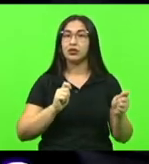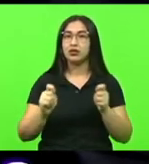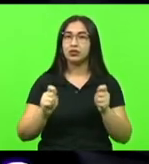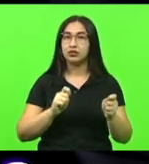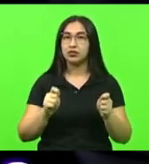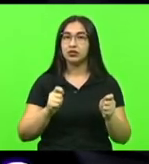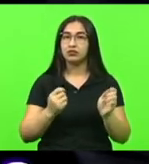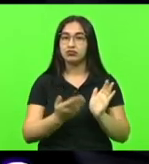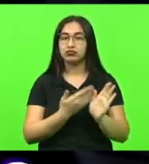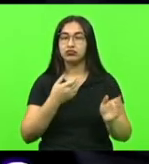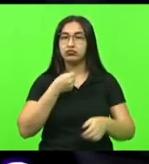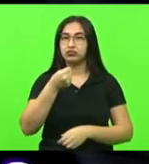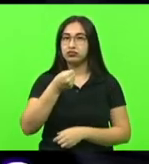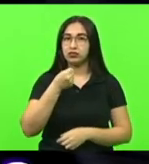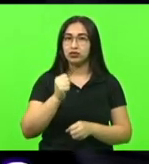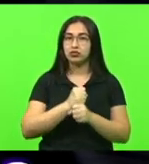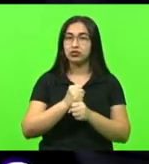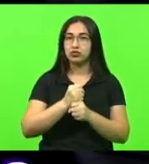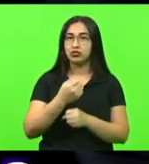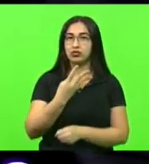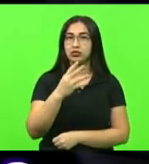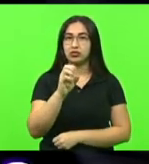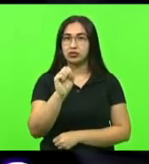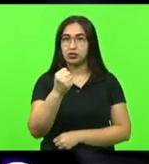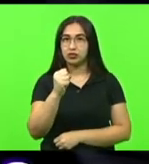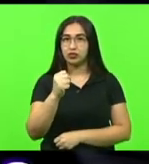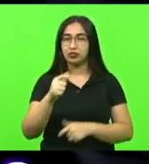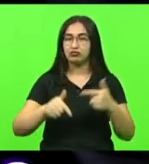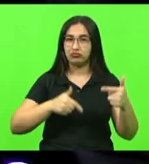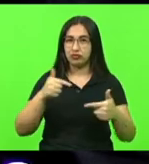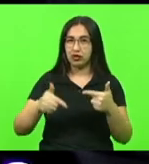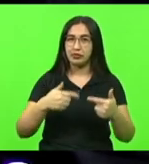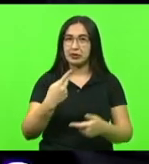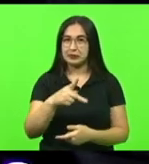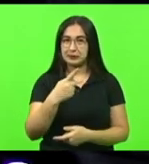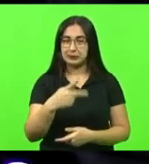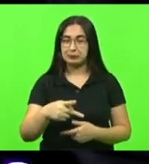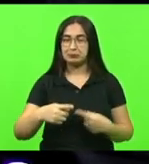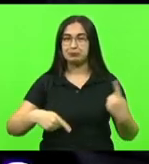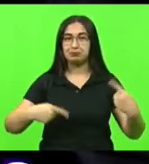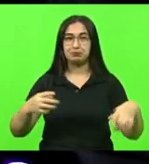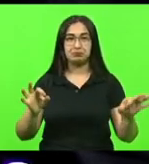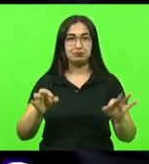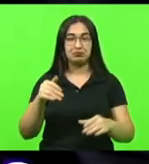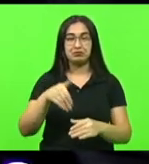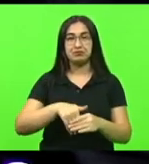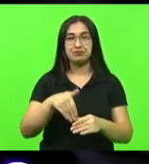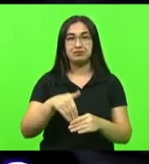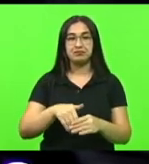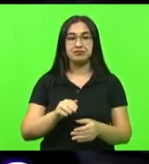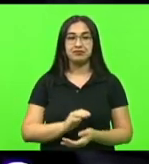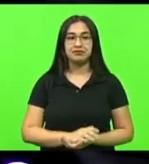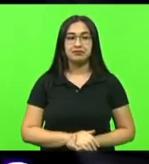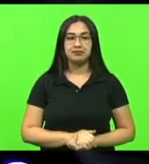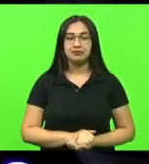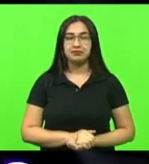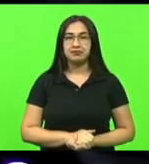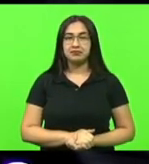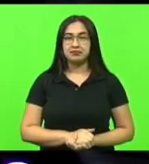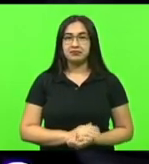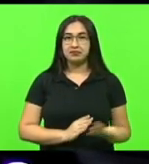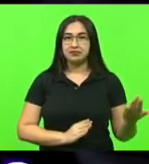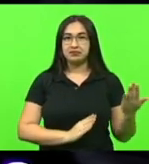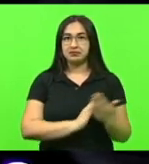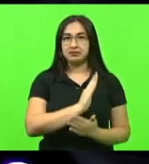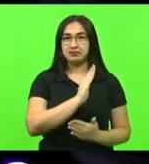Interior de Santa Catarina, pelos 40 anos de atuação. Em discussão. Não havendo quem queira discutir, em votação. Deputados que aprovam permaneçam como se encontram.